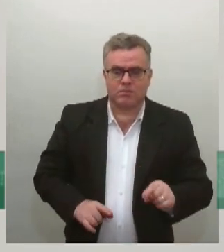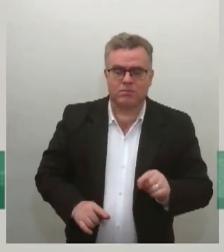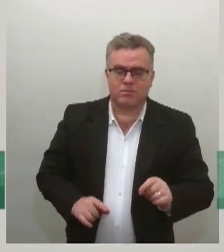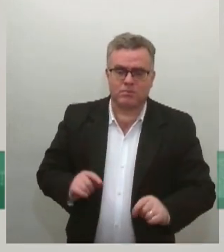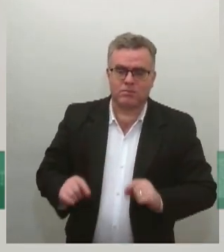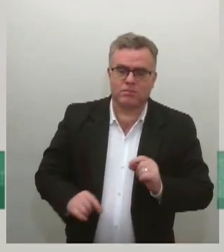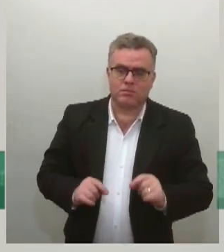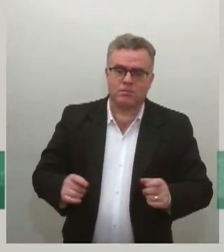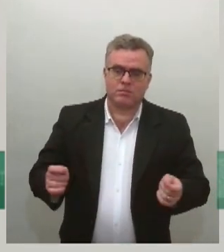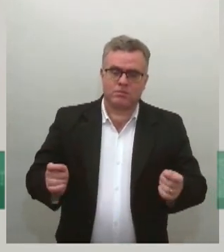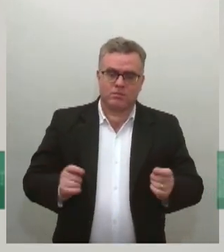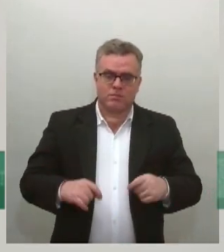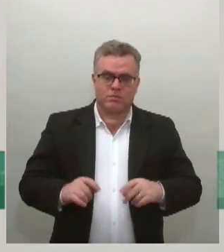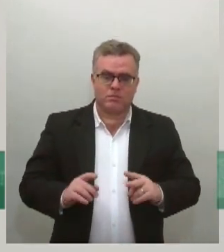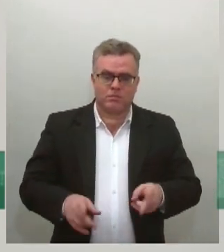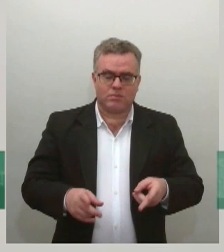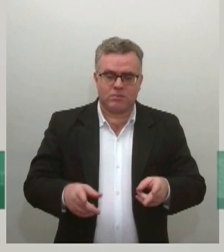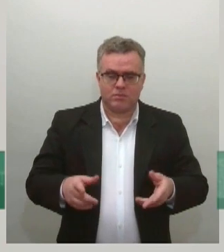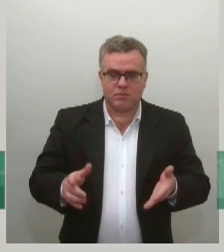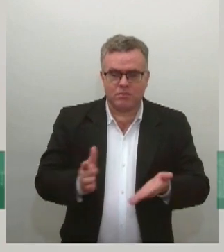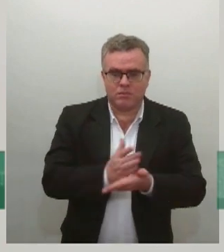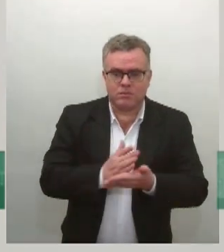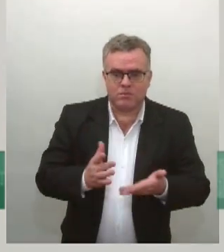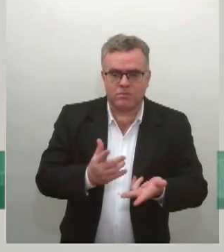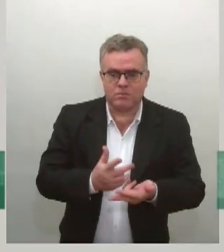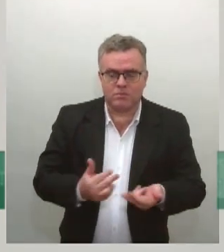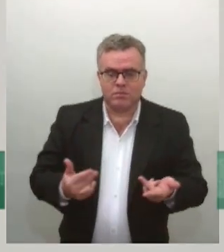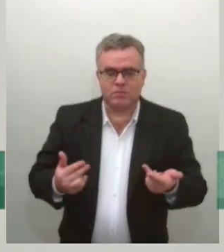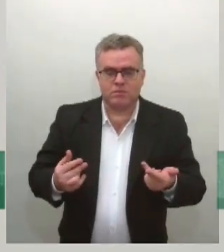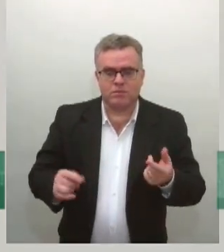com algumas figuras que estão aí na